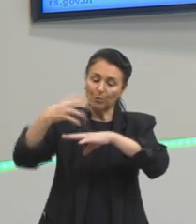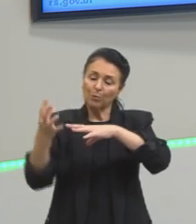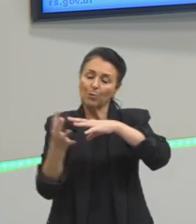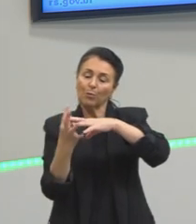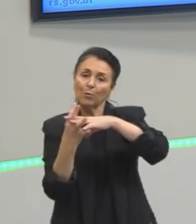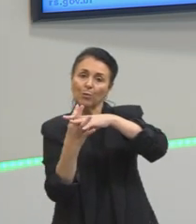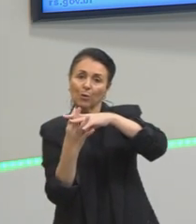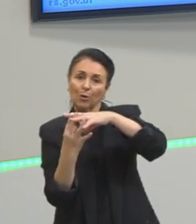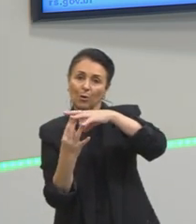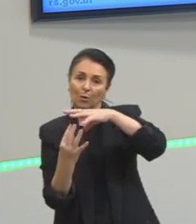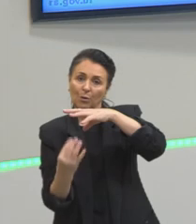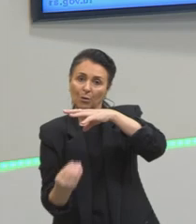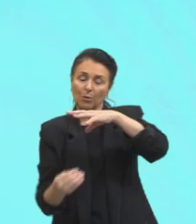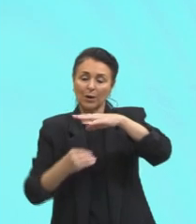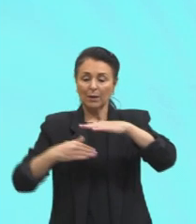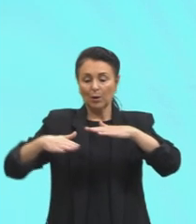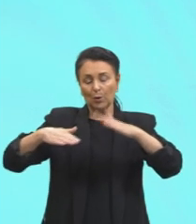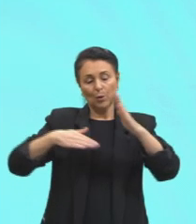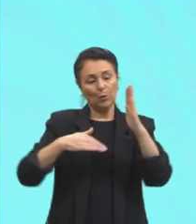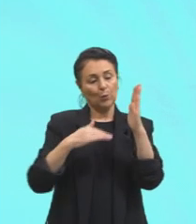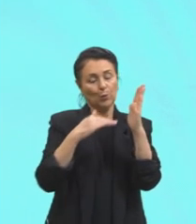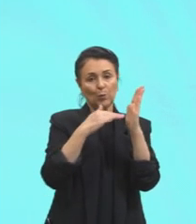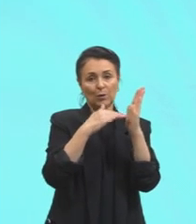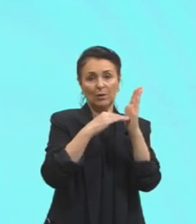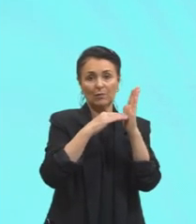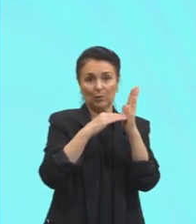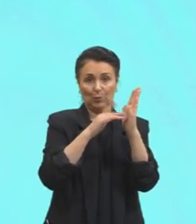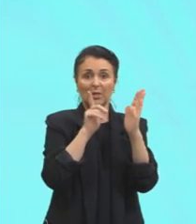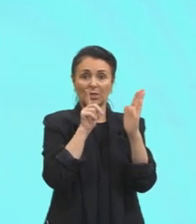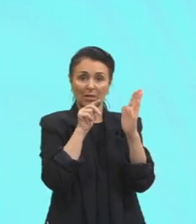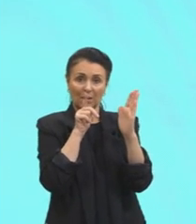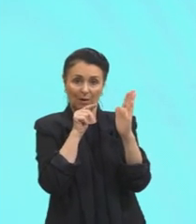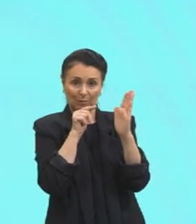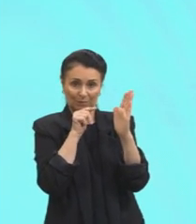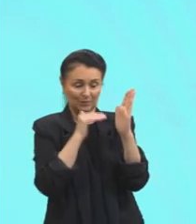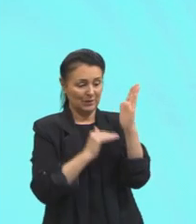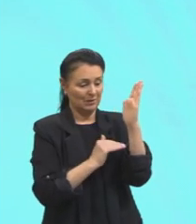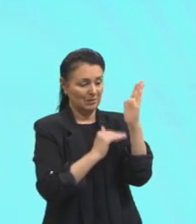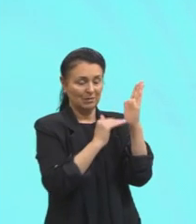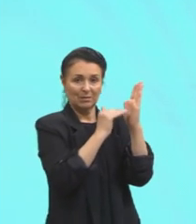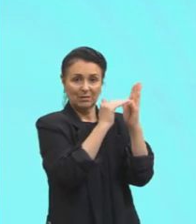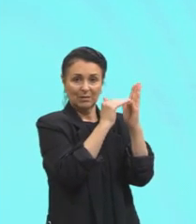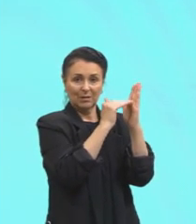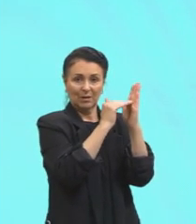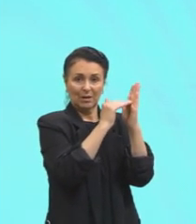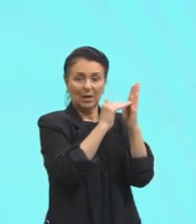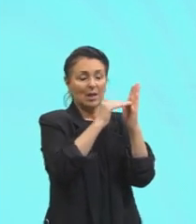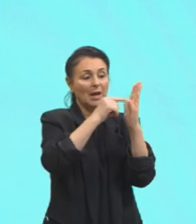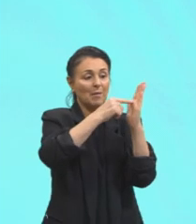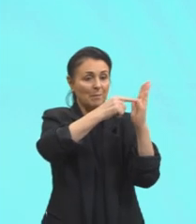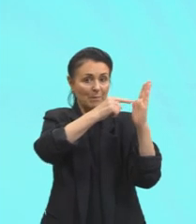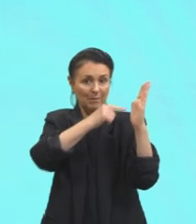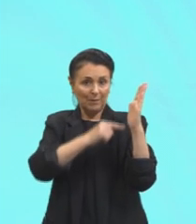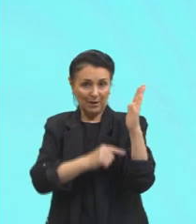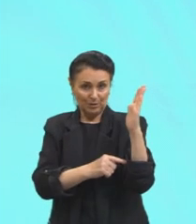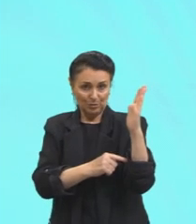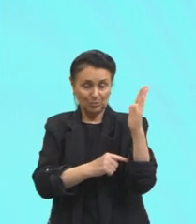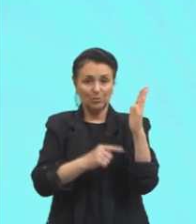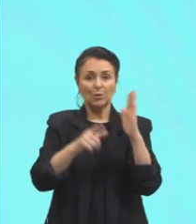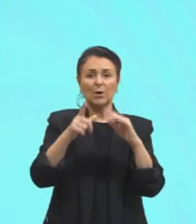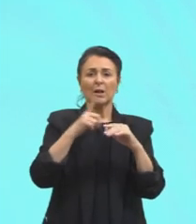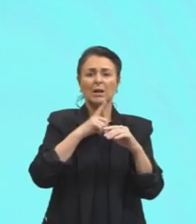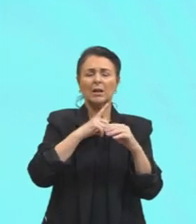vai colocando aí tu tem um nível hidrostático isso quer dizer aonde a água já está saturada e abaixo desse nível Então ela tá